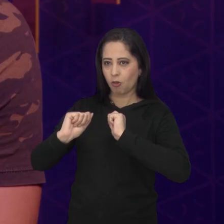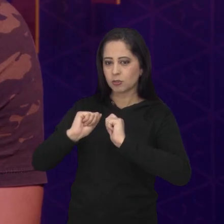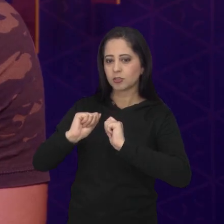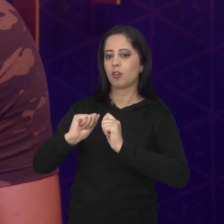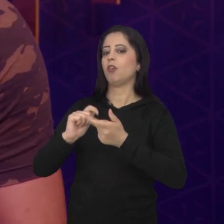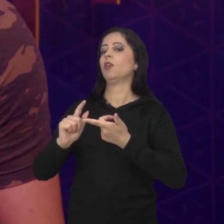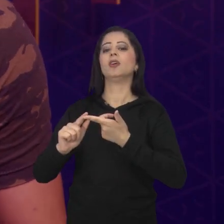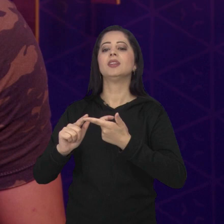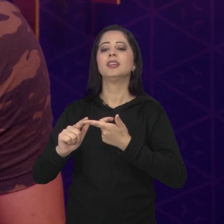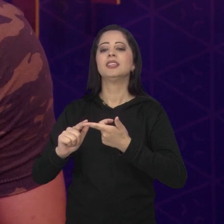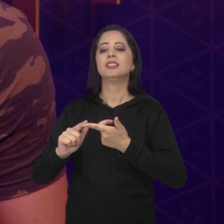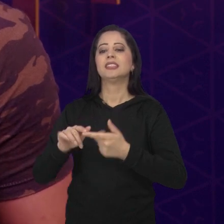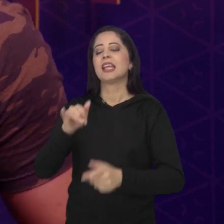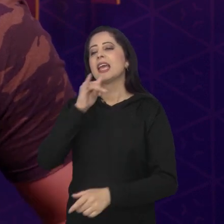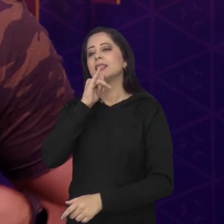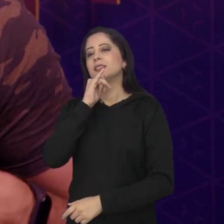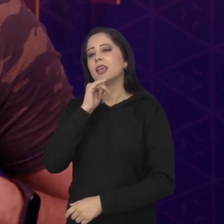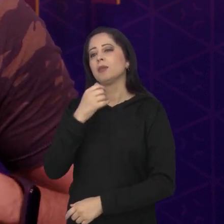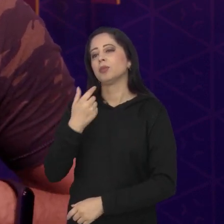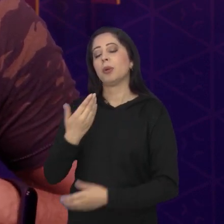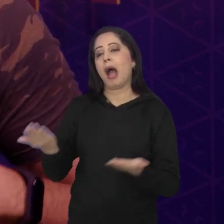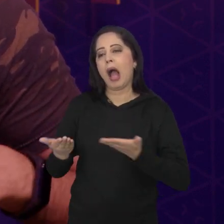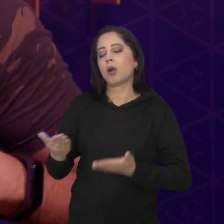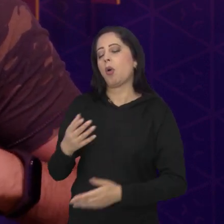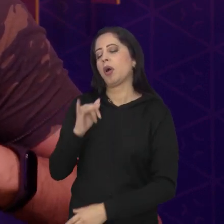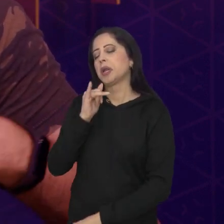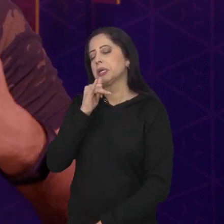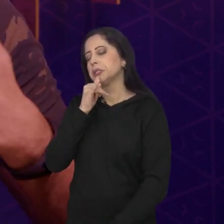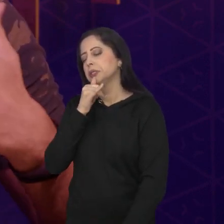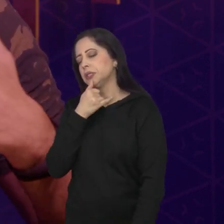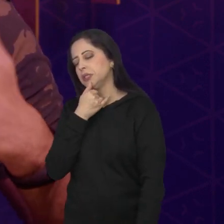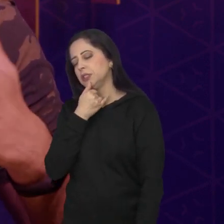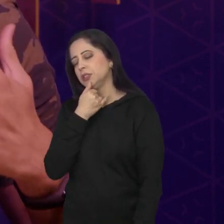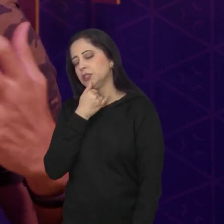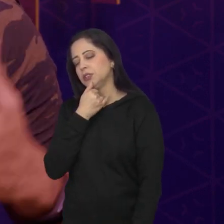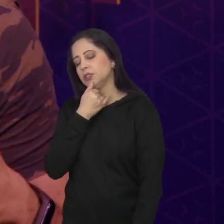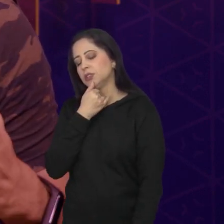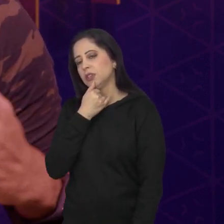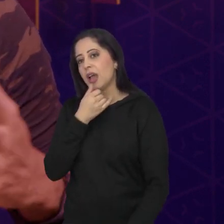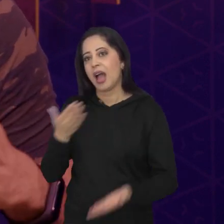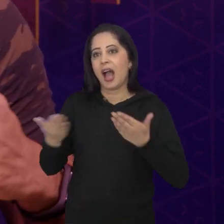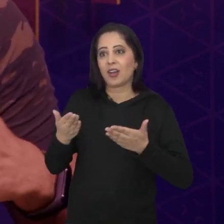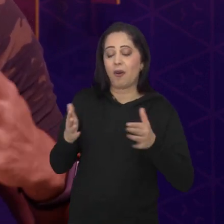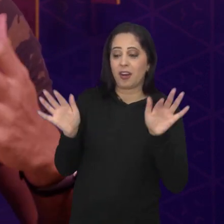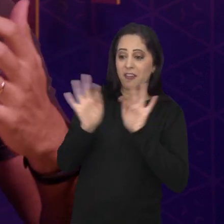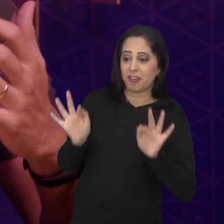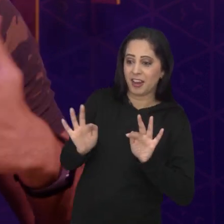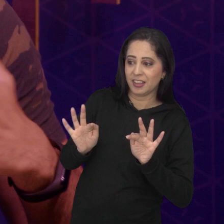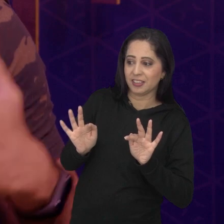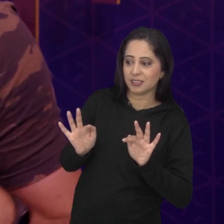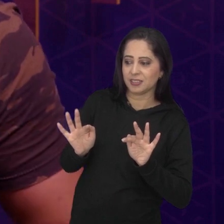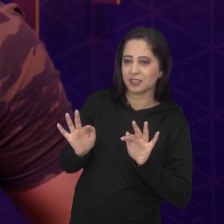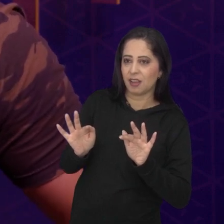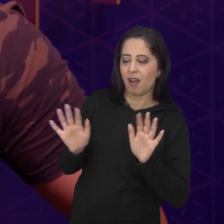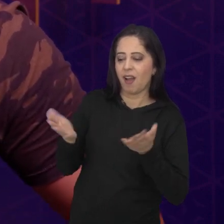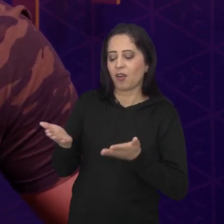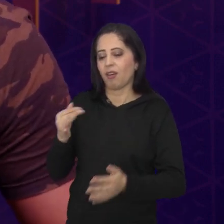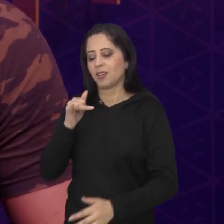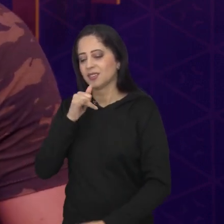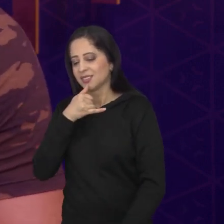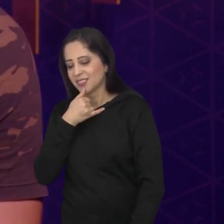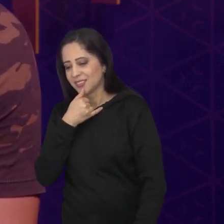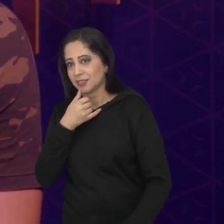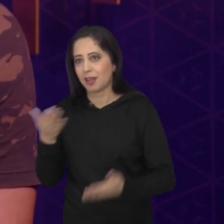né? Quando, tipo, o seu lado da tristeza consegue ajudar o lado da alegria e a sua alegria consegue